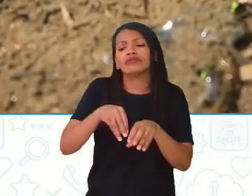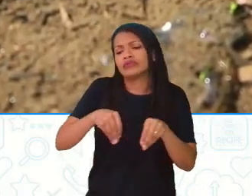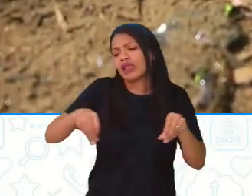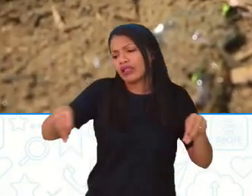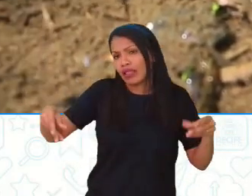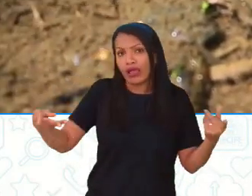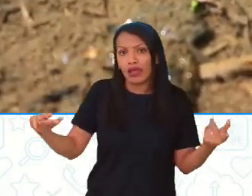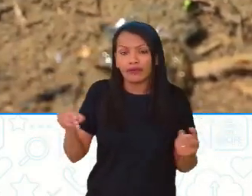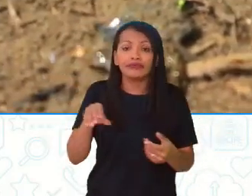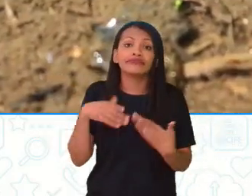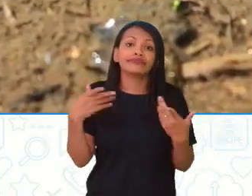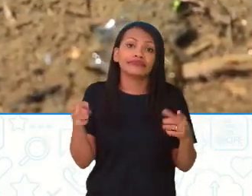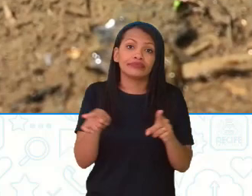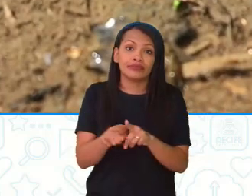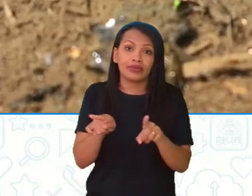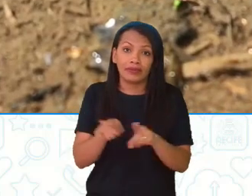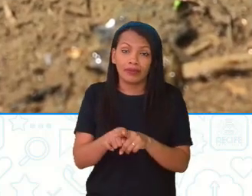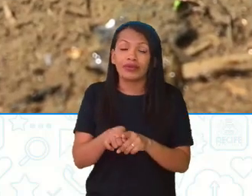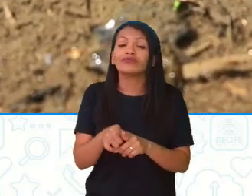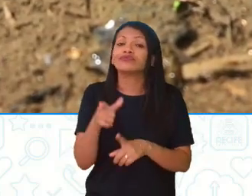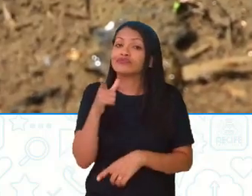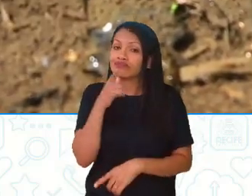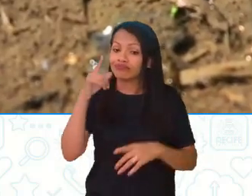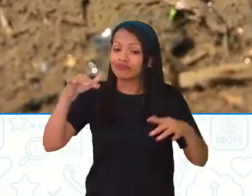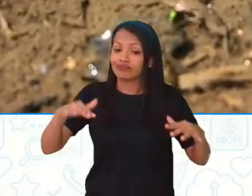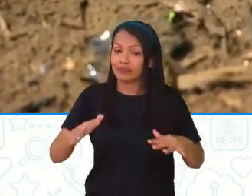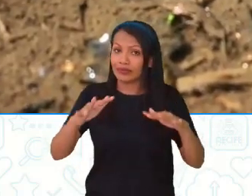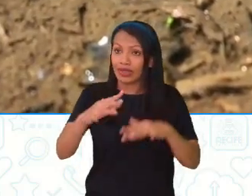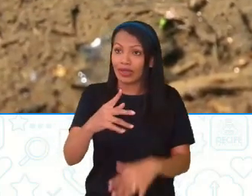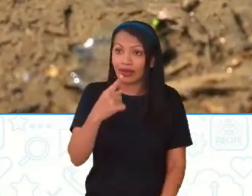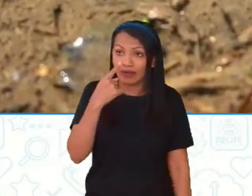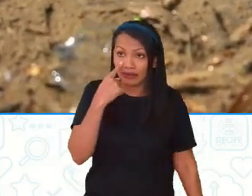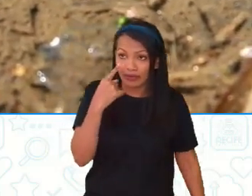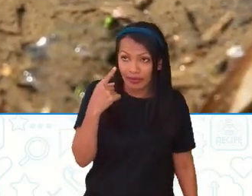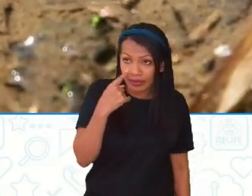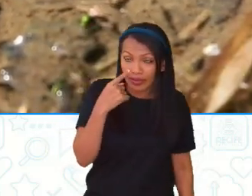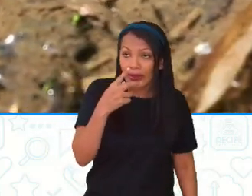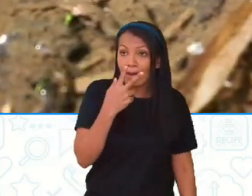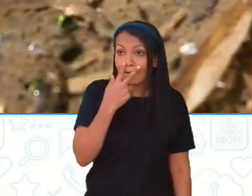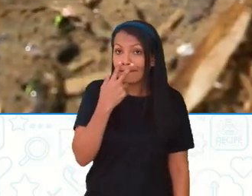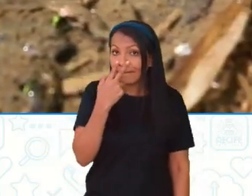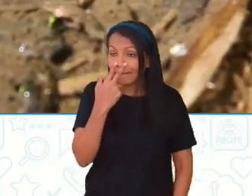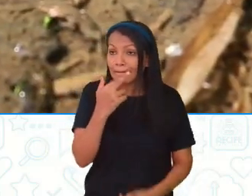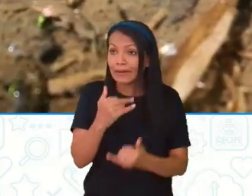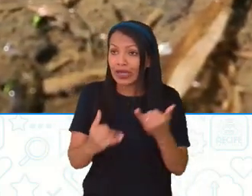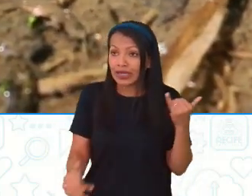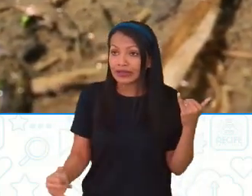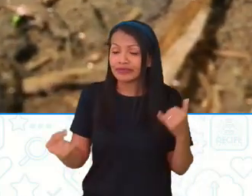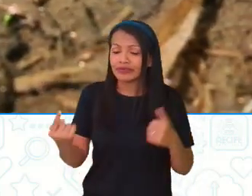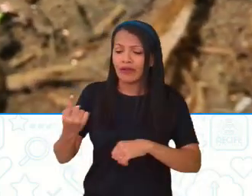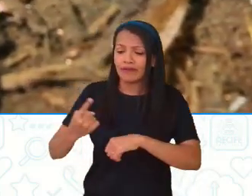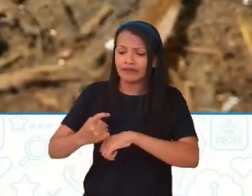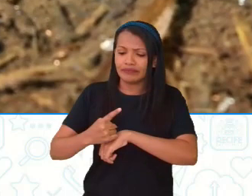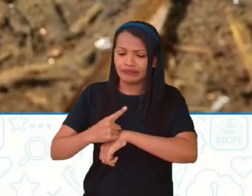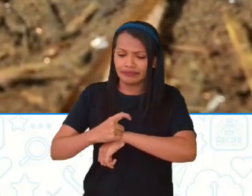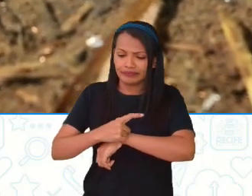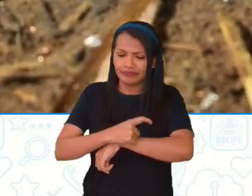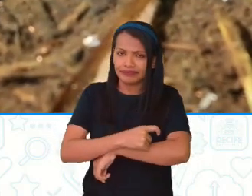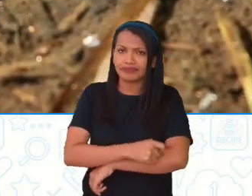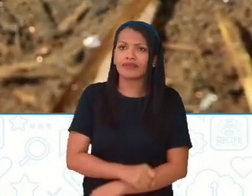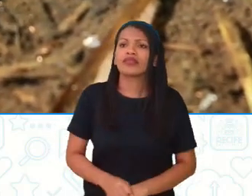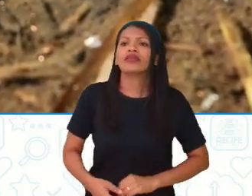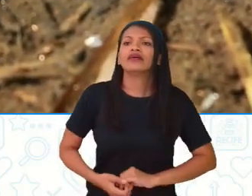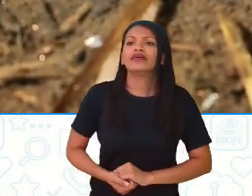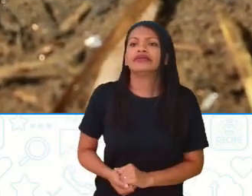terrestres como ambientes aquáticos. Aqui a gente está vendo, olha, o que parece-me ser uma sanguessuga andando debaixo